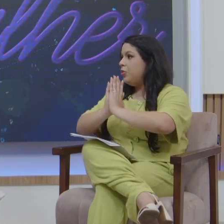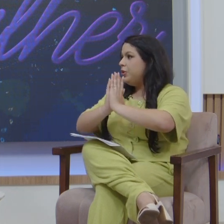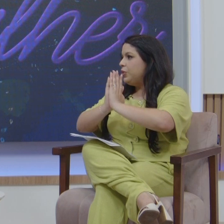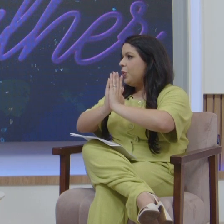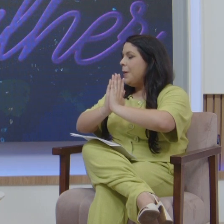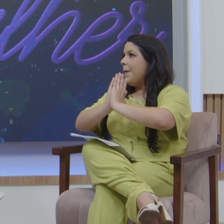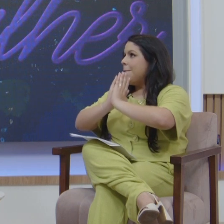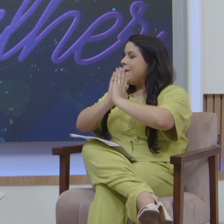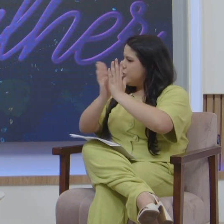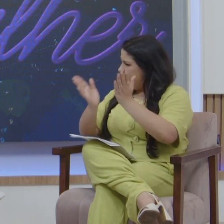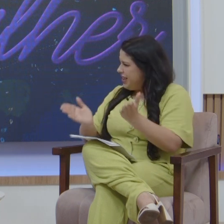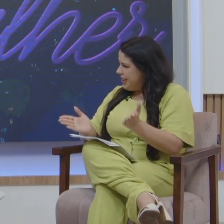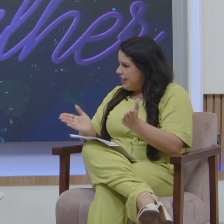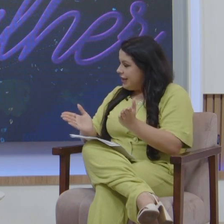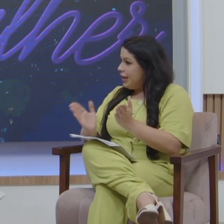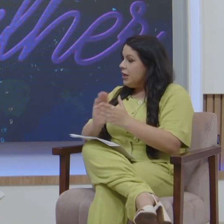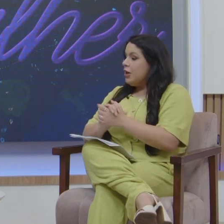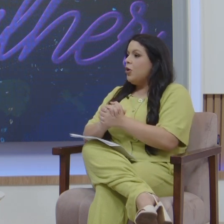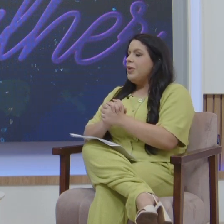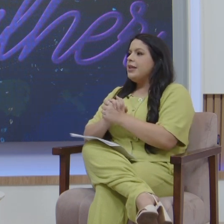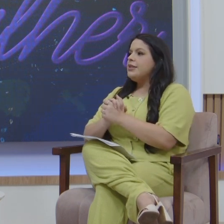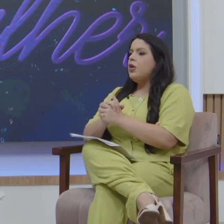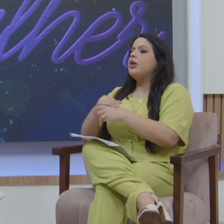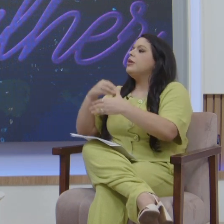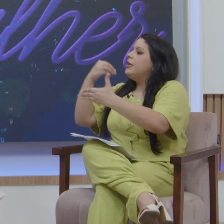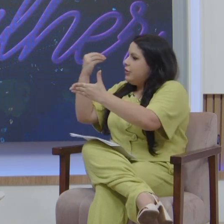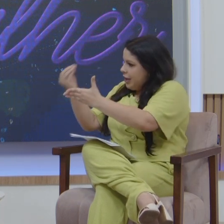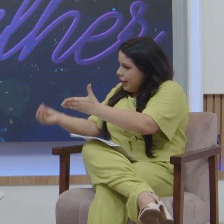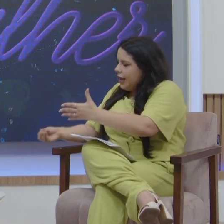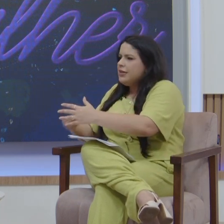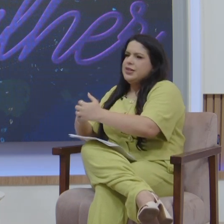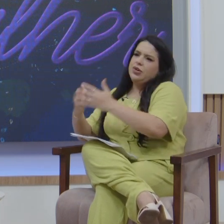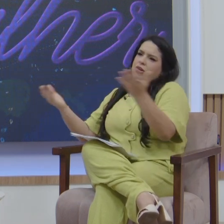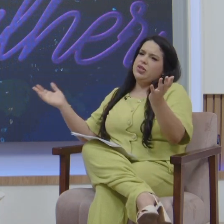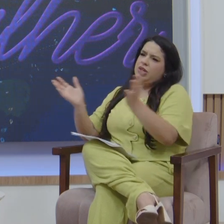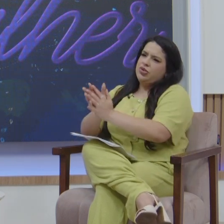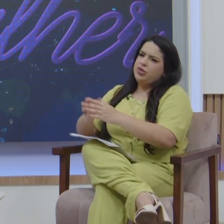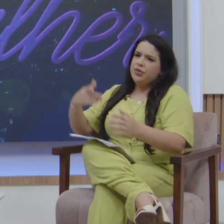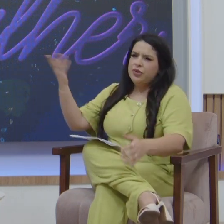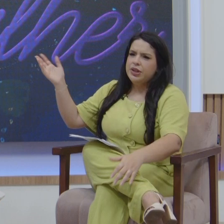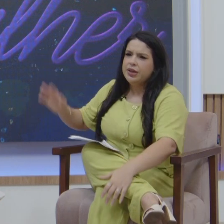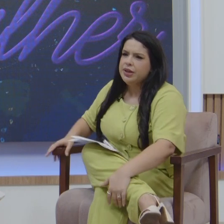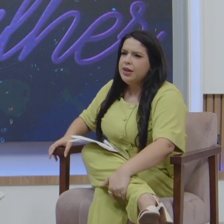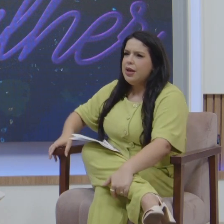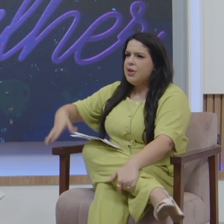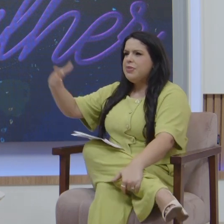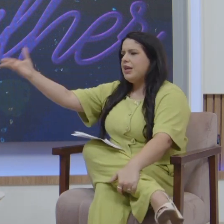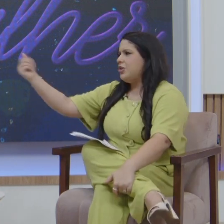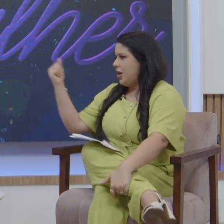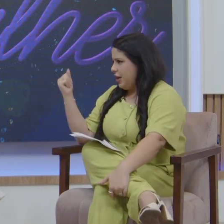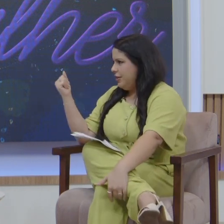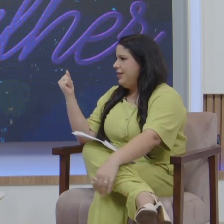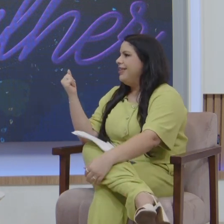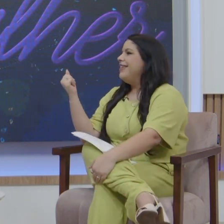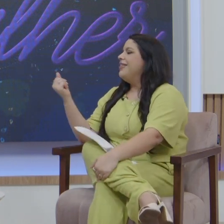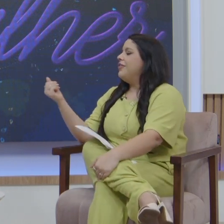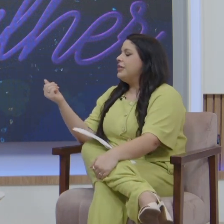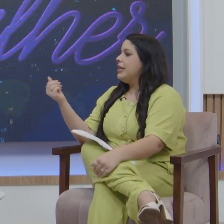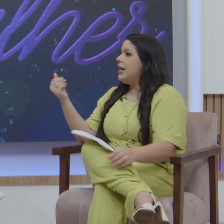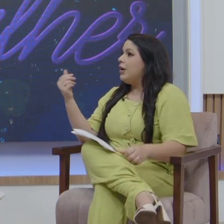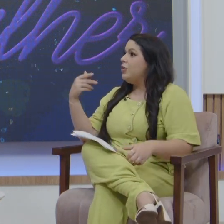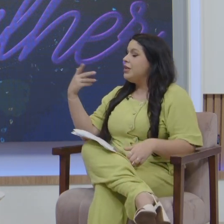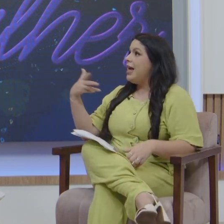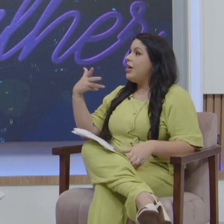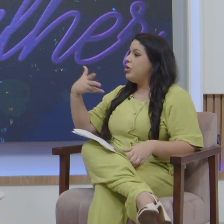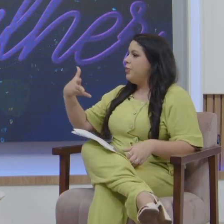infelizmente, muito masculina, né? Como é que a senhora que está lá... Senhora, gente, já voltei a... É minha amiga já.